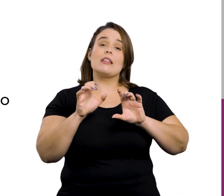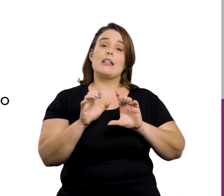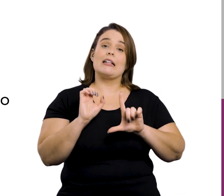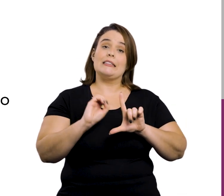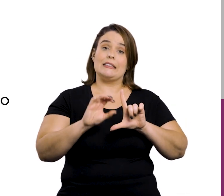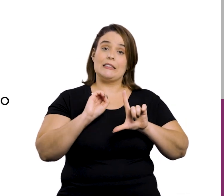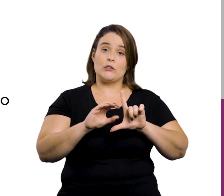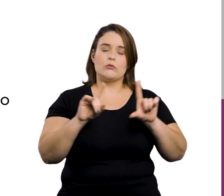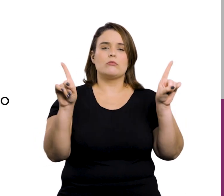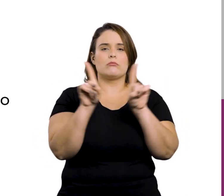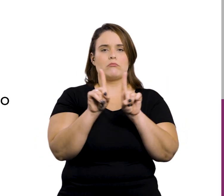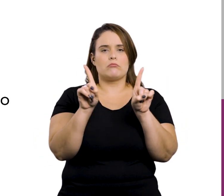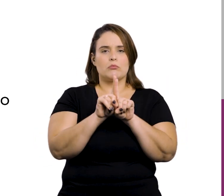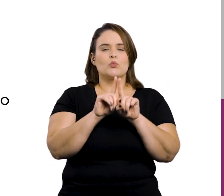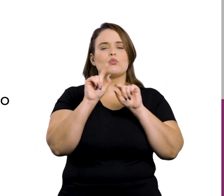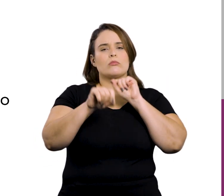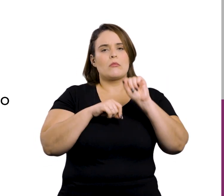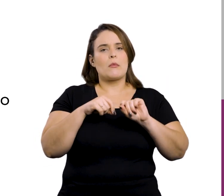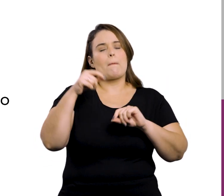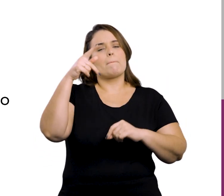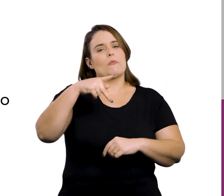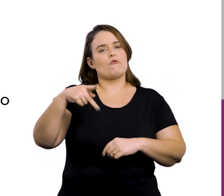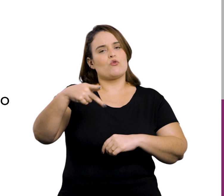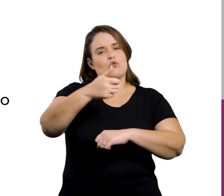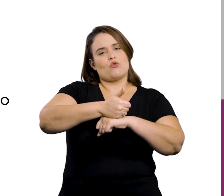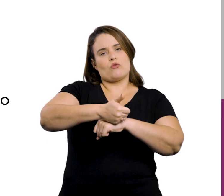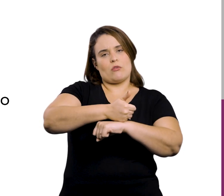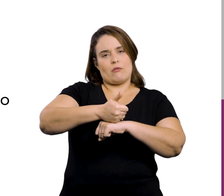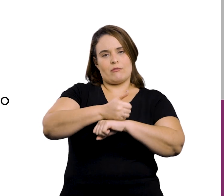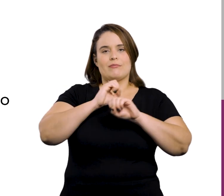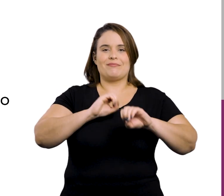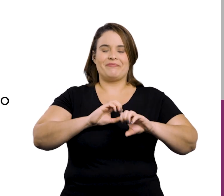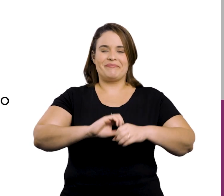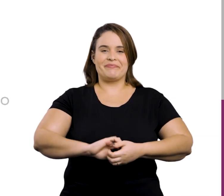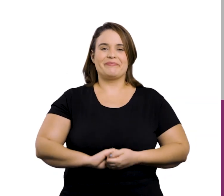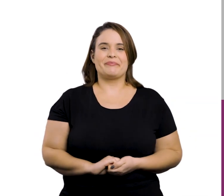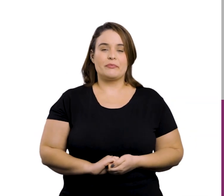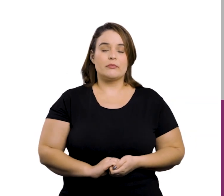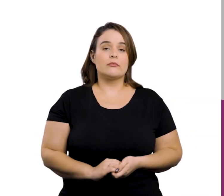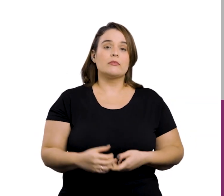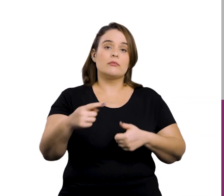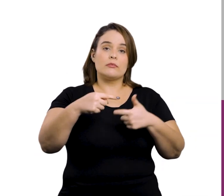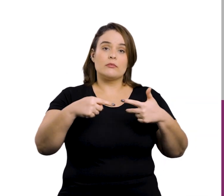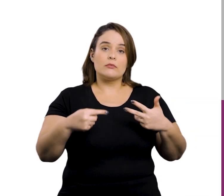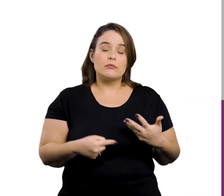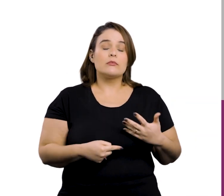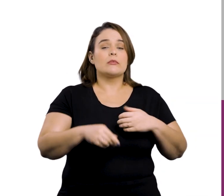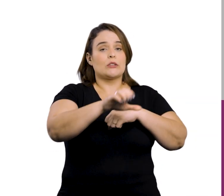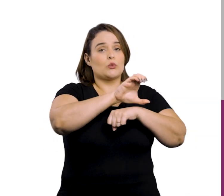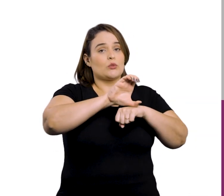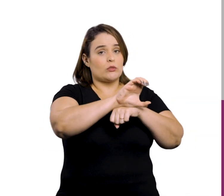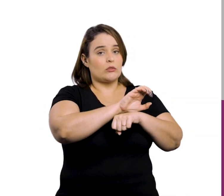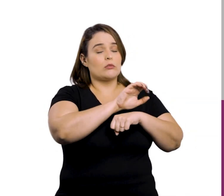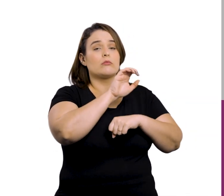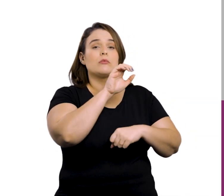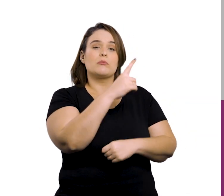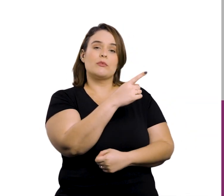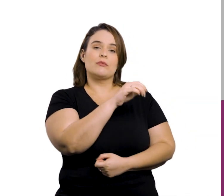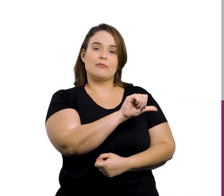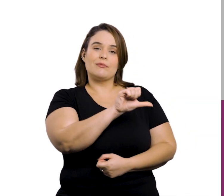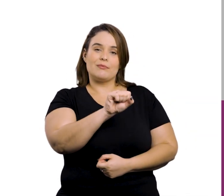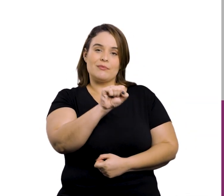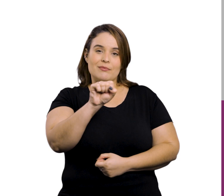de licenciatura, além das e dos demais profissionais da educação. Essas são normas previstas na Constituição